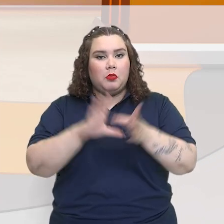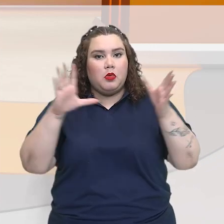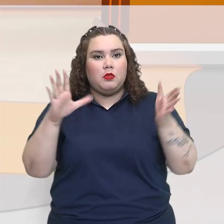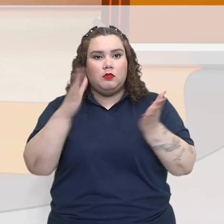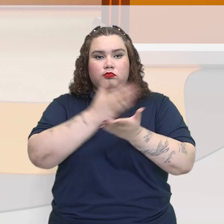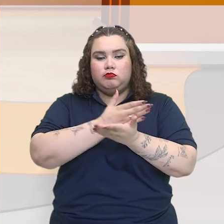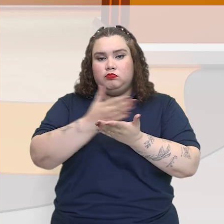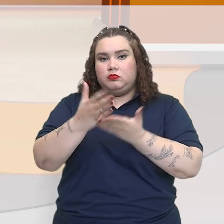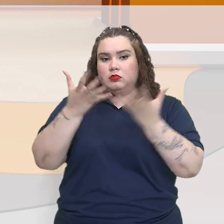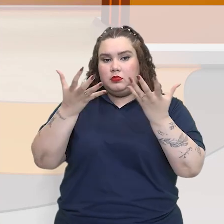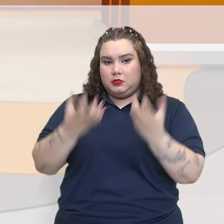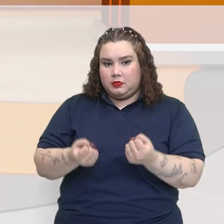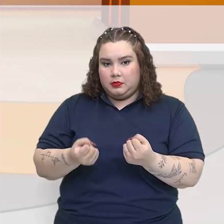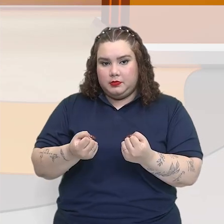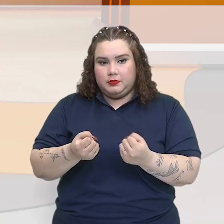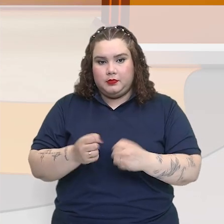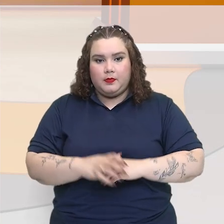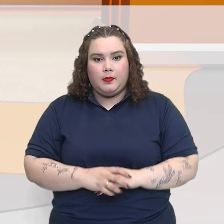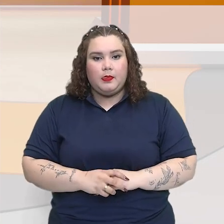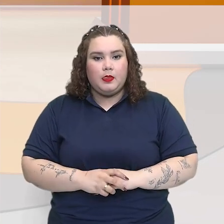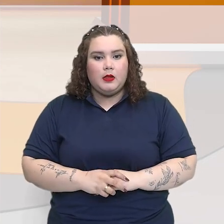democracia foi adotada.